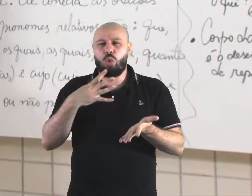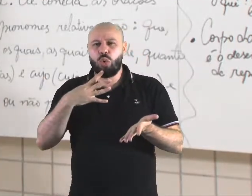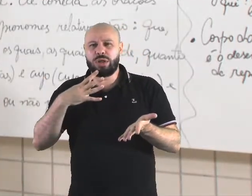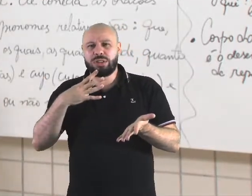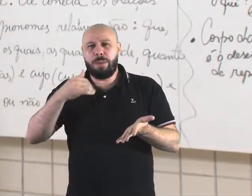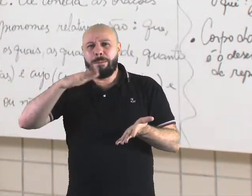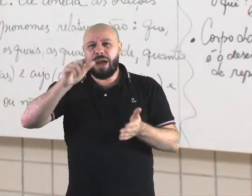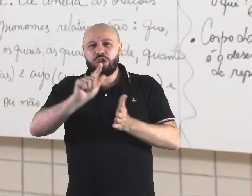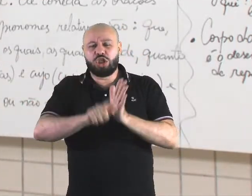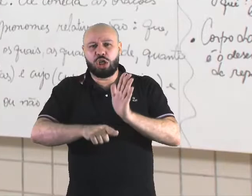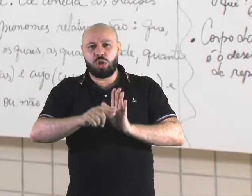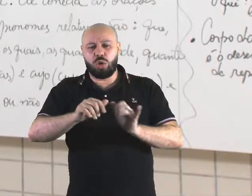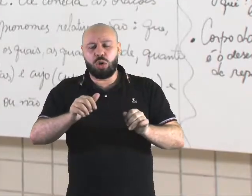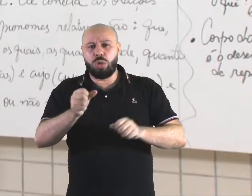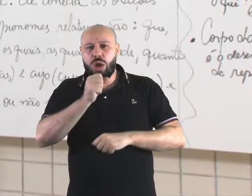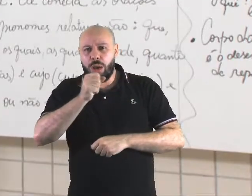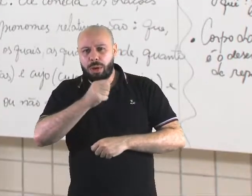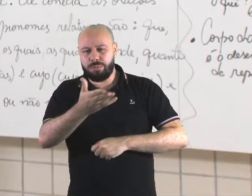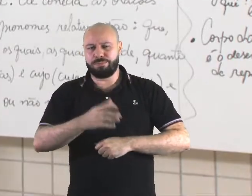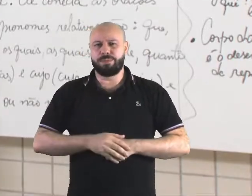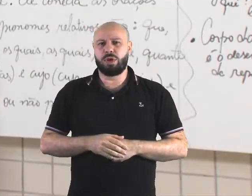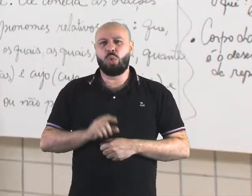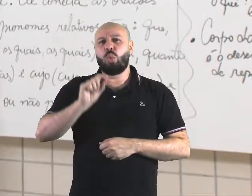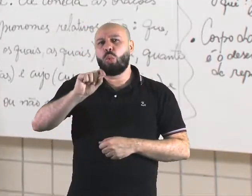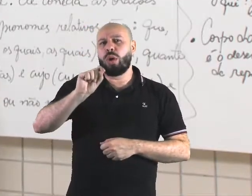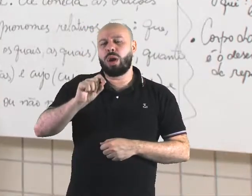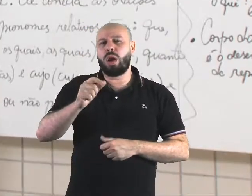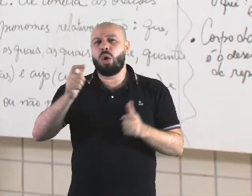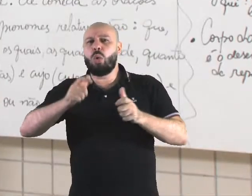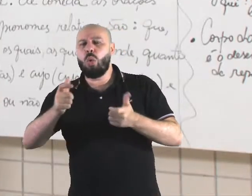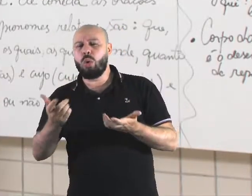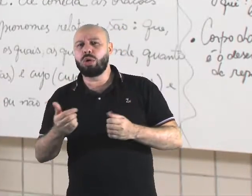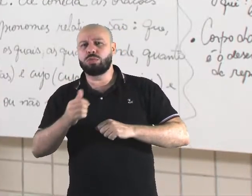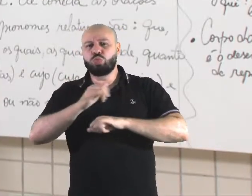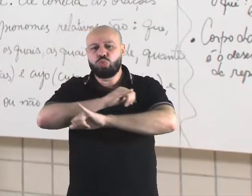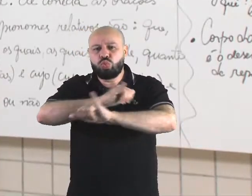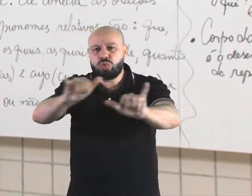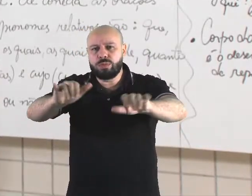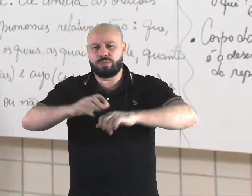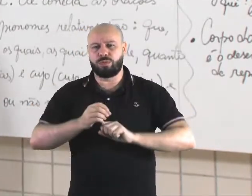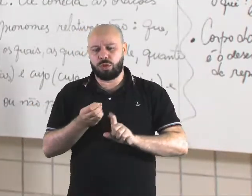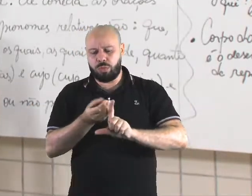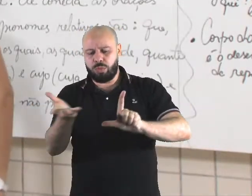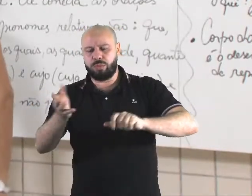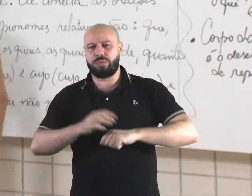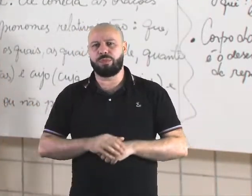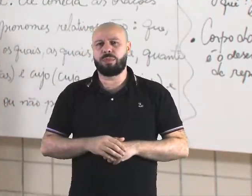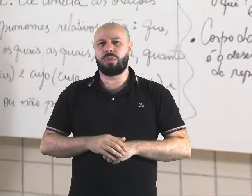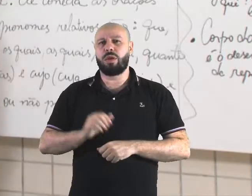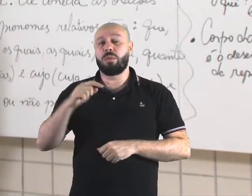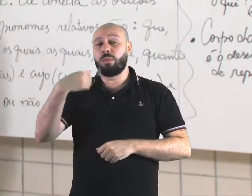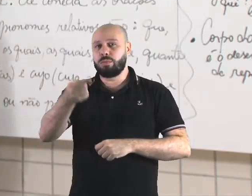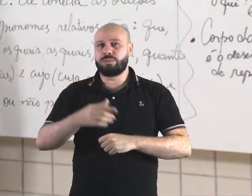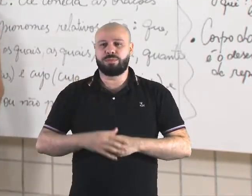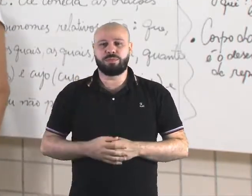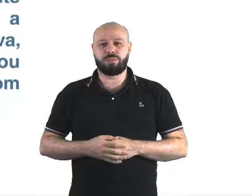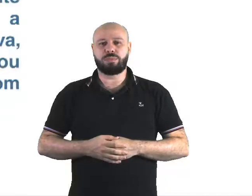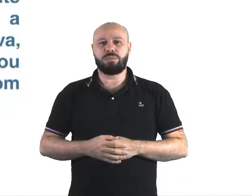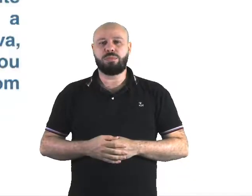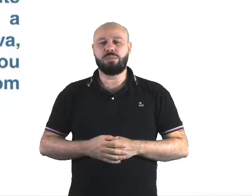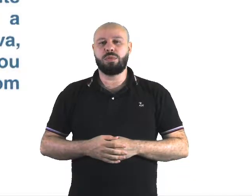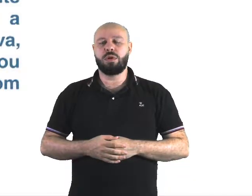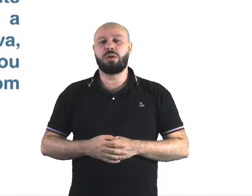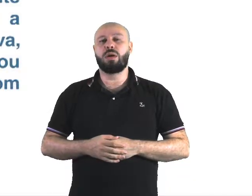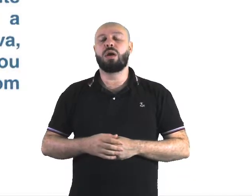esse gênero reportagem. O que é, onde ele é veiculado, tá bom? Próximo. A reportagem.